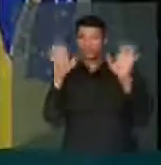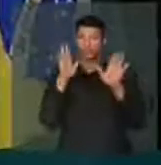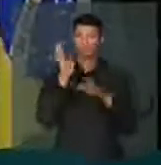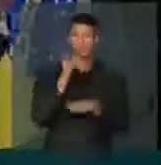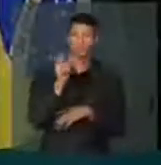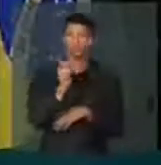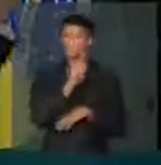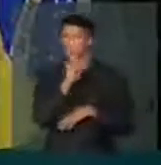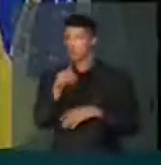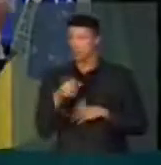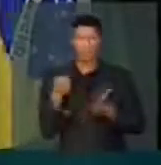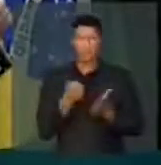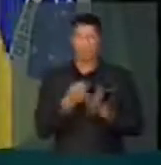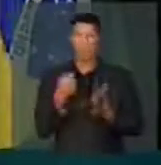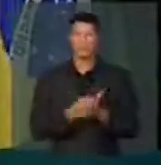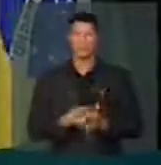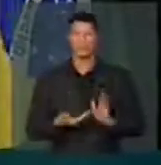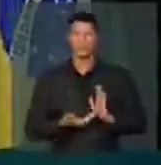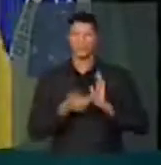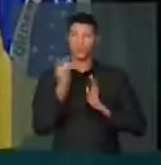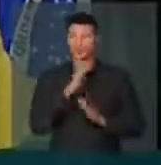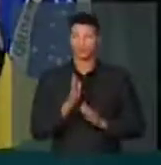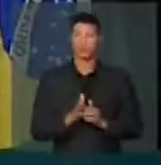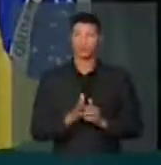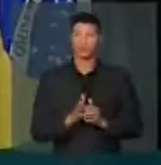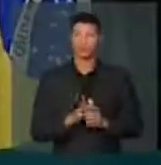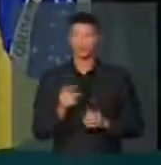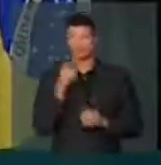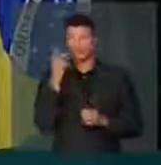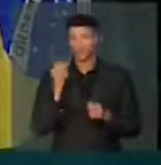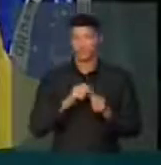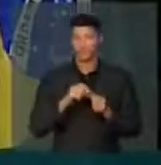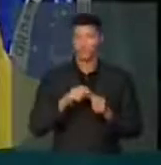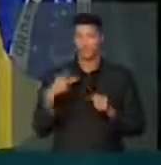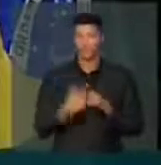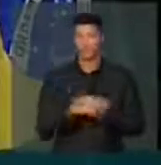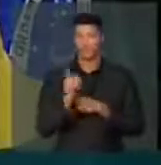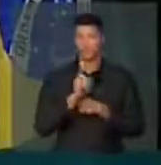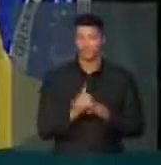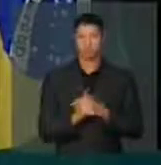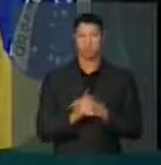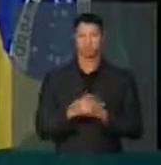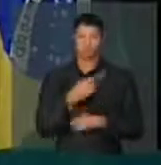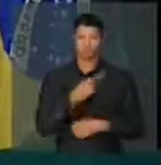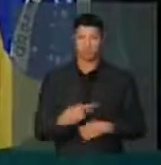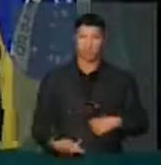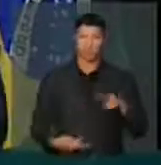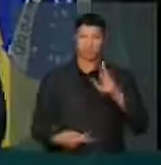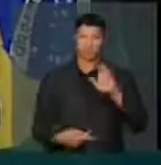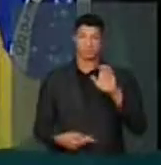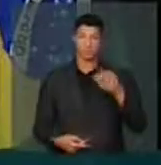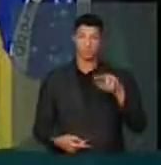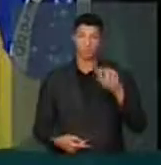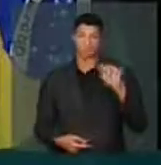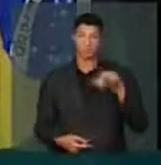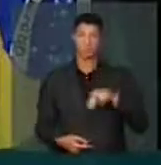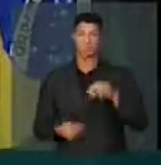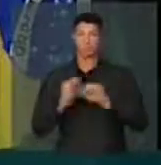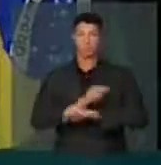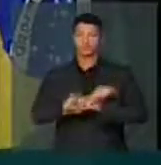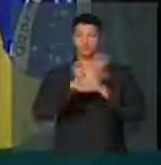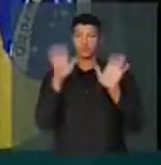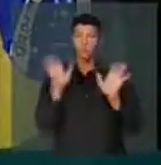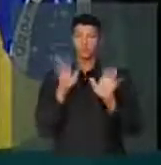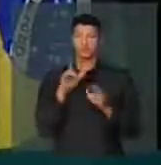que não é obrigação do Congresso Nacional fazer esses cortes. O presidente Renan Calheiros deixou